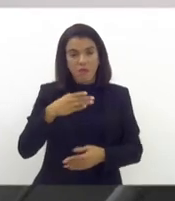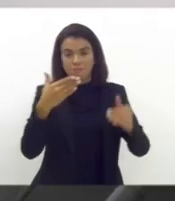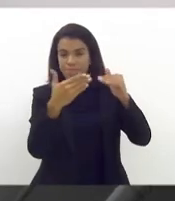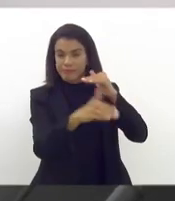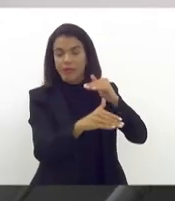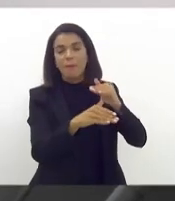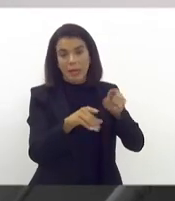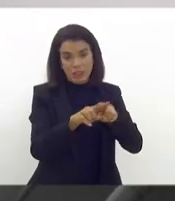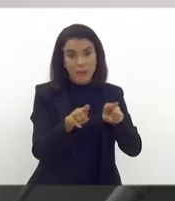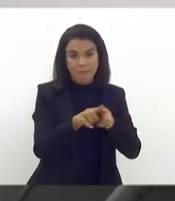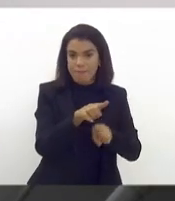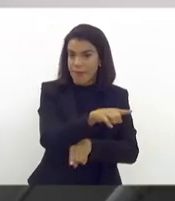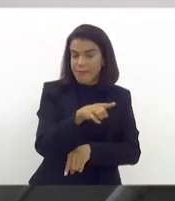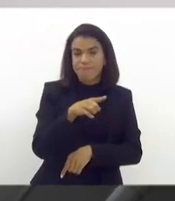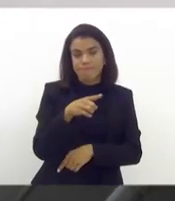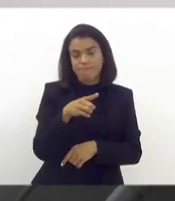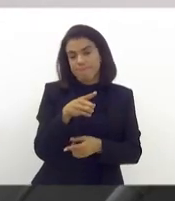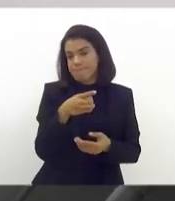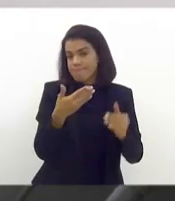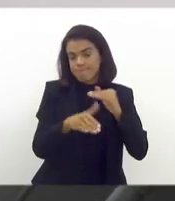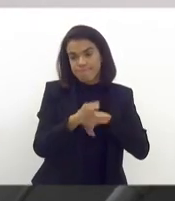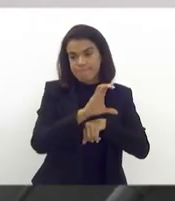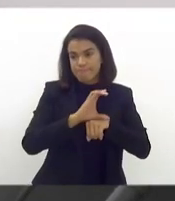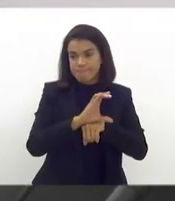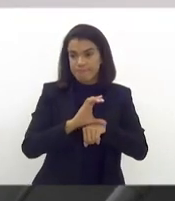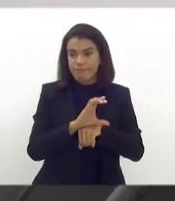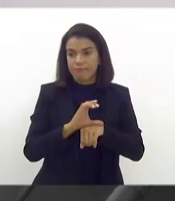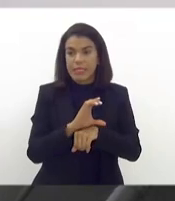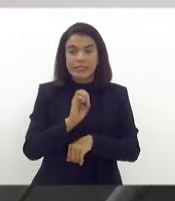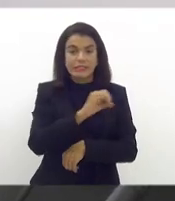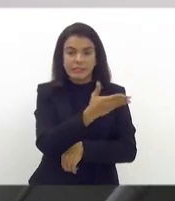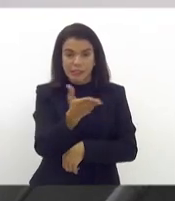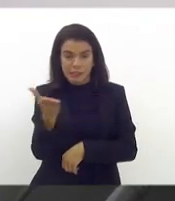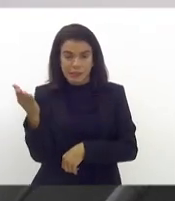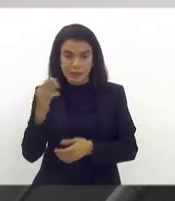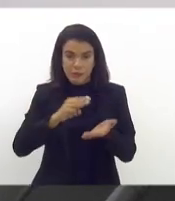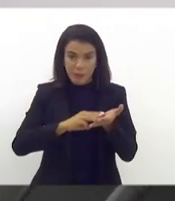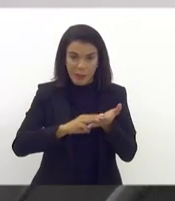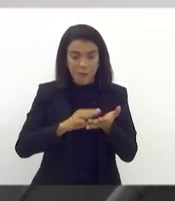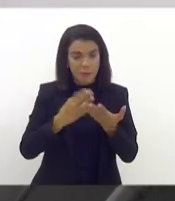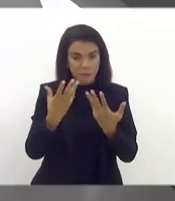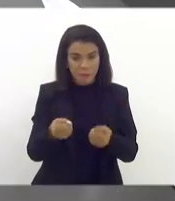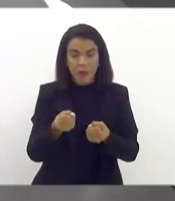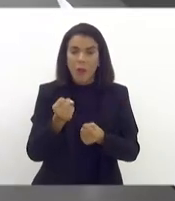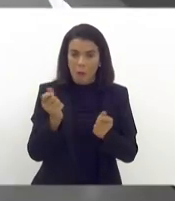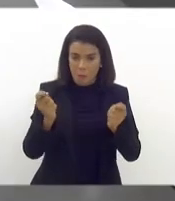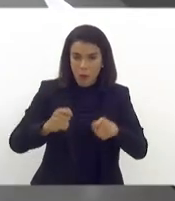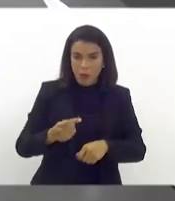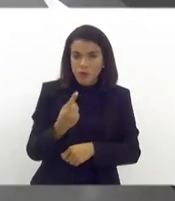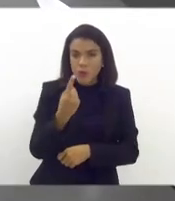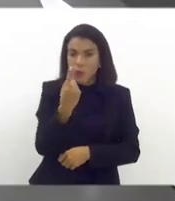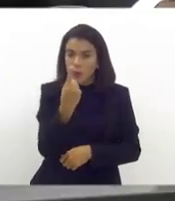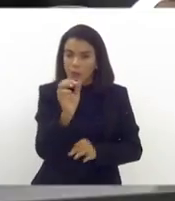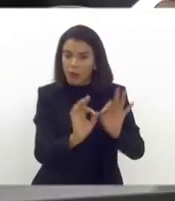legítimo pela inconstitucionalidade. Então, se o colegiado permitir... Eu poderia, por uma sessão, para